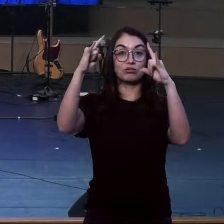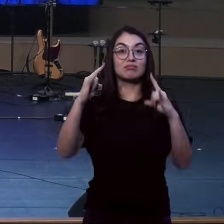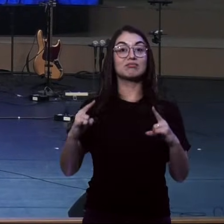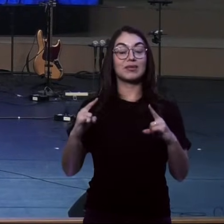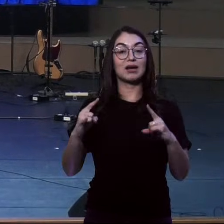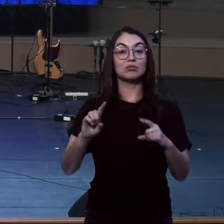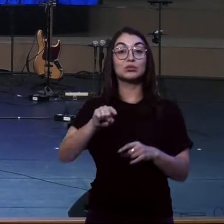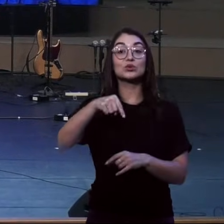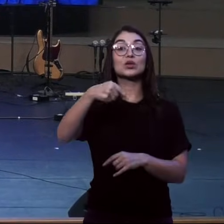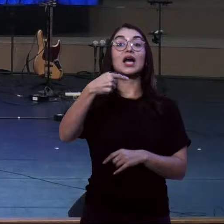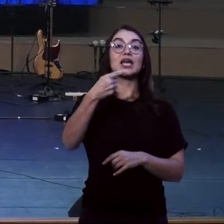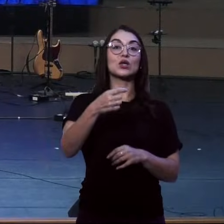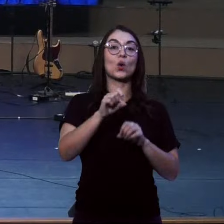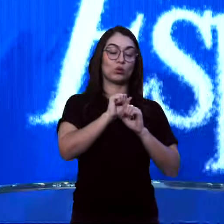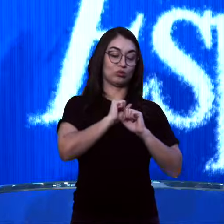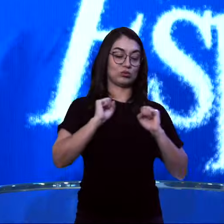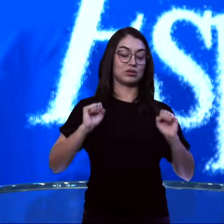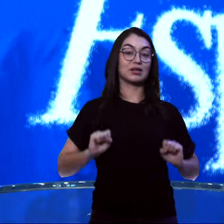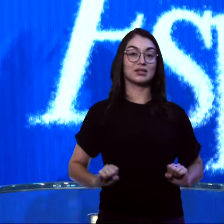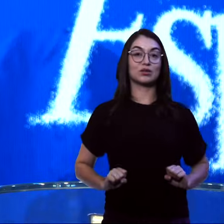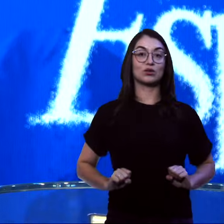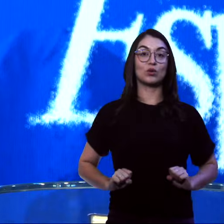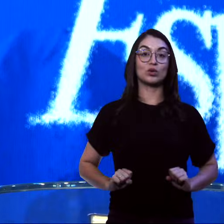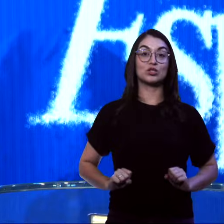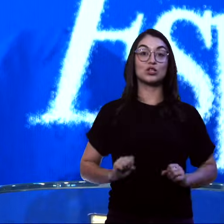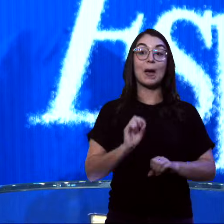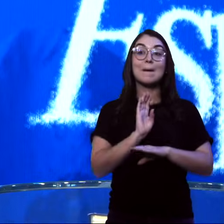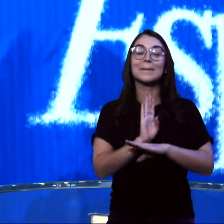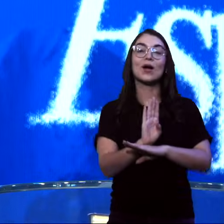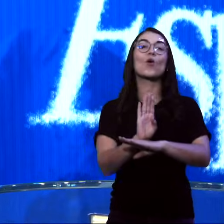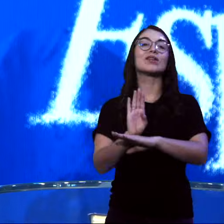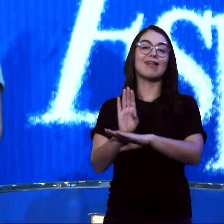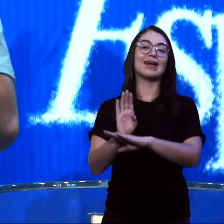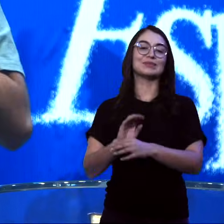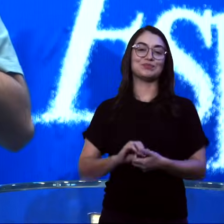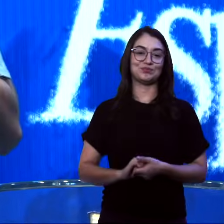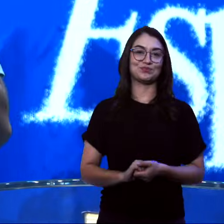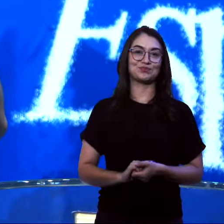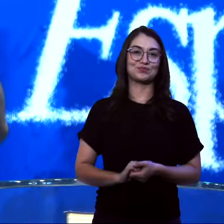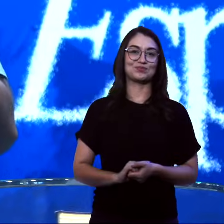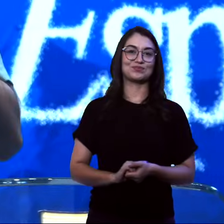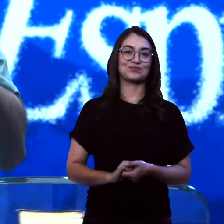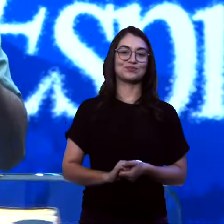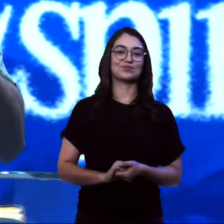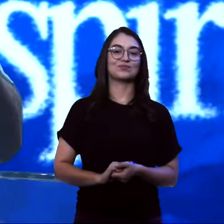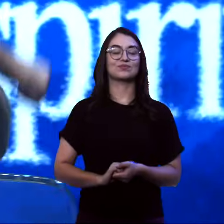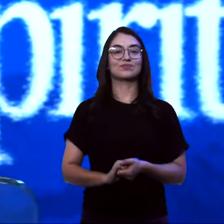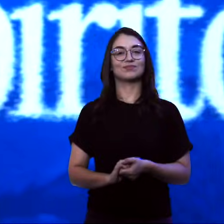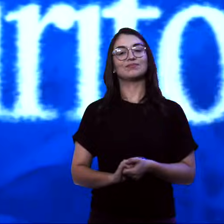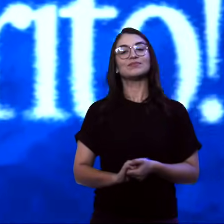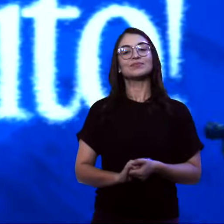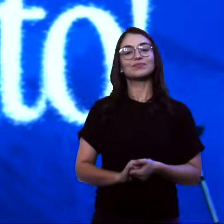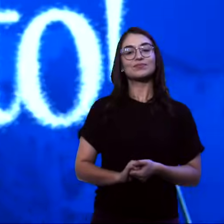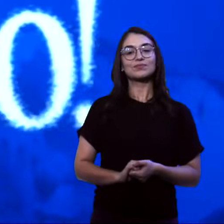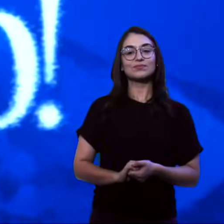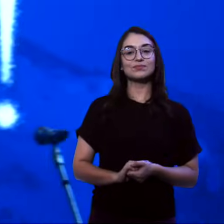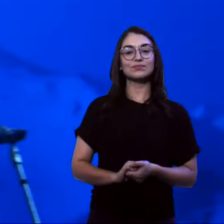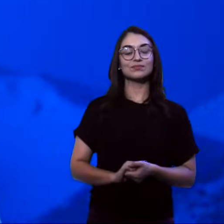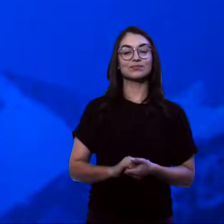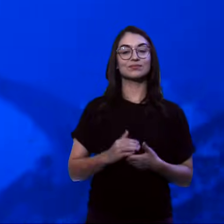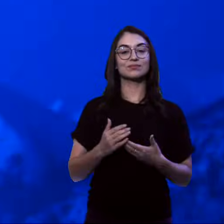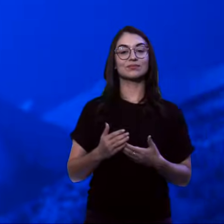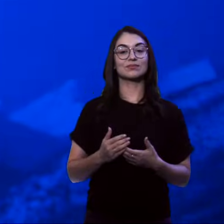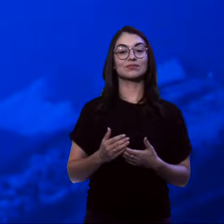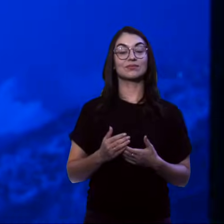ecoa em Jesus, que também era profeta, sacerdote e rei. Eles já